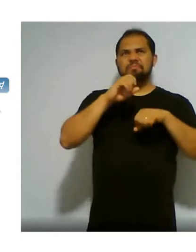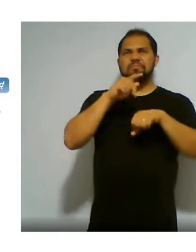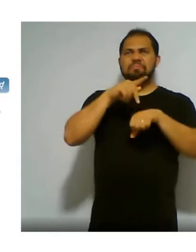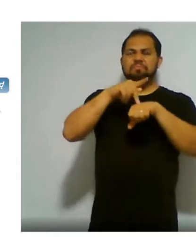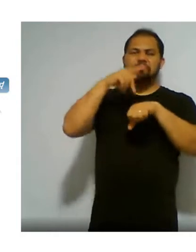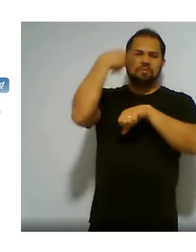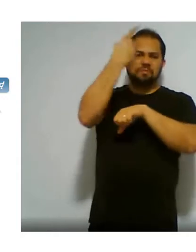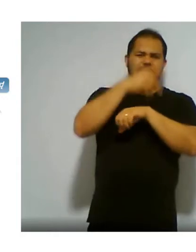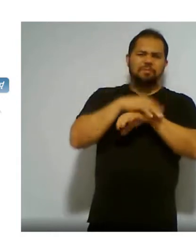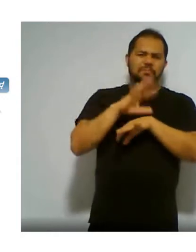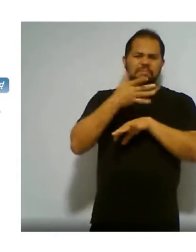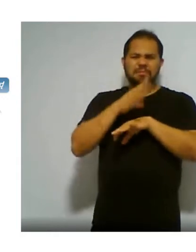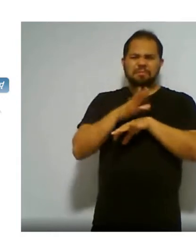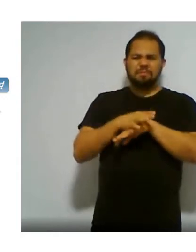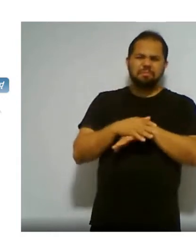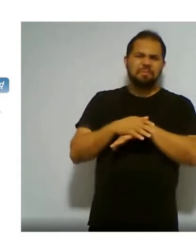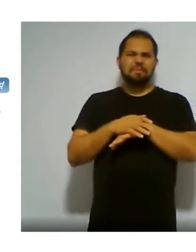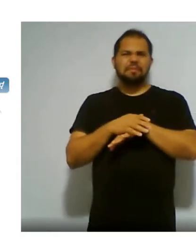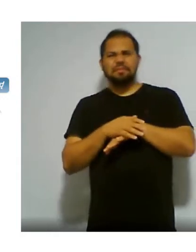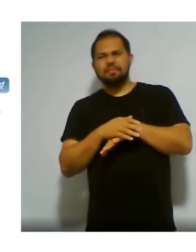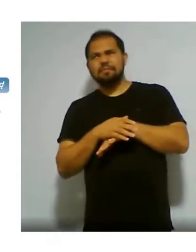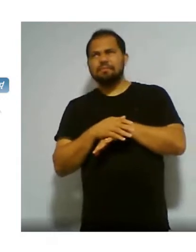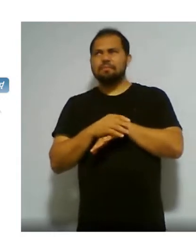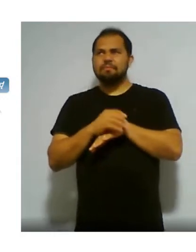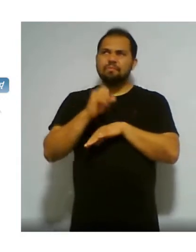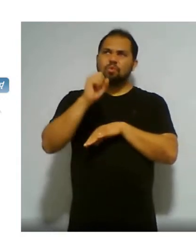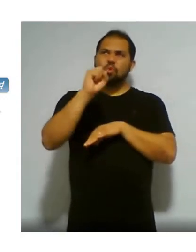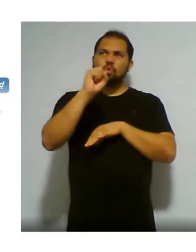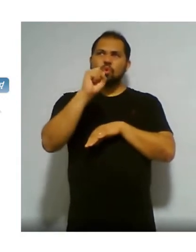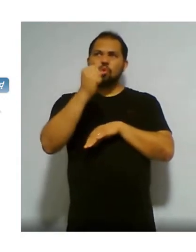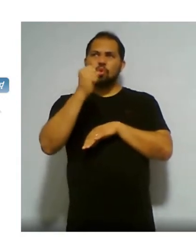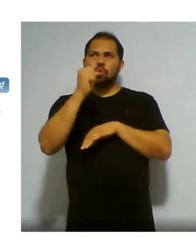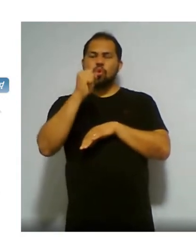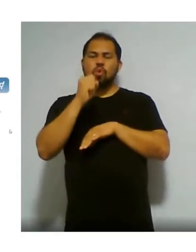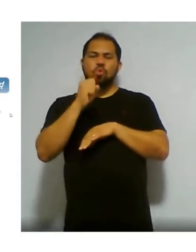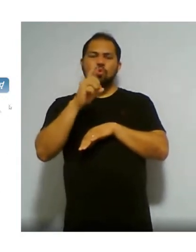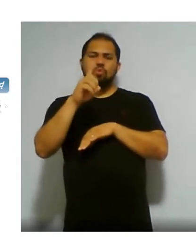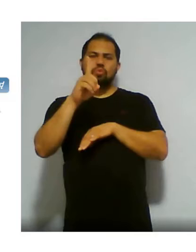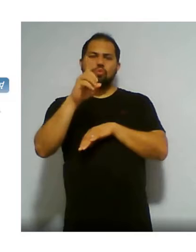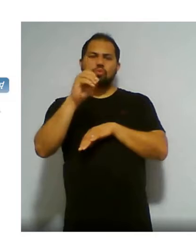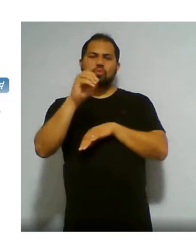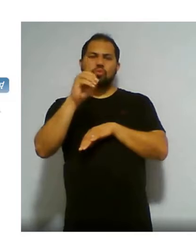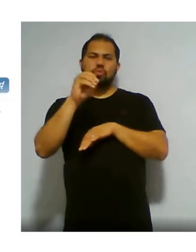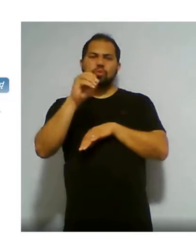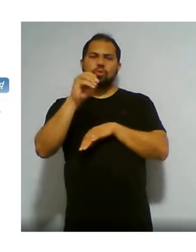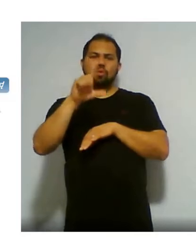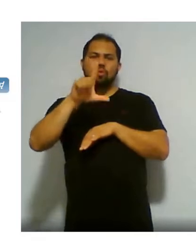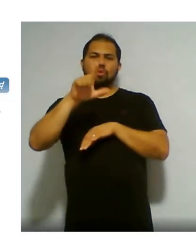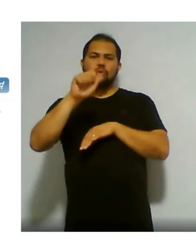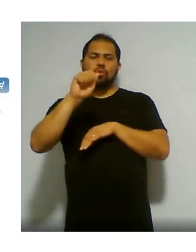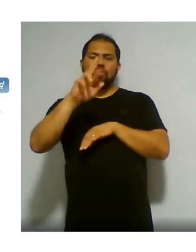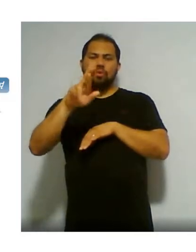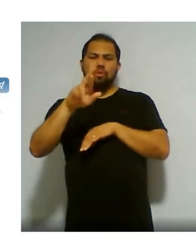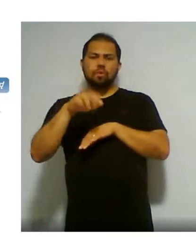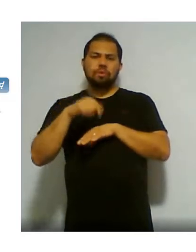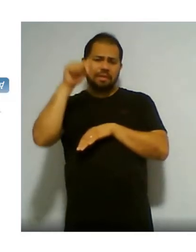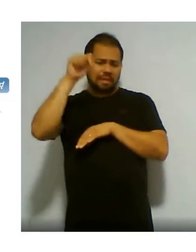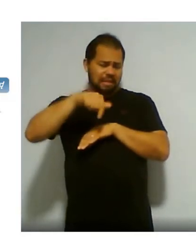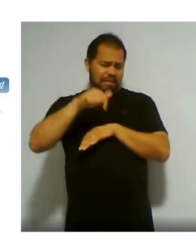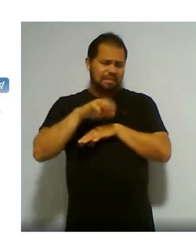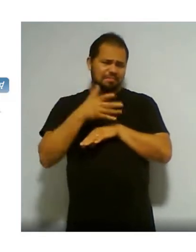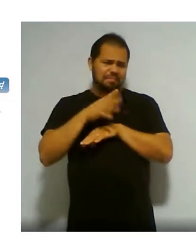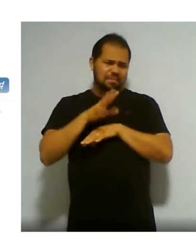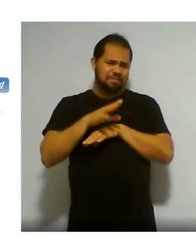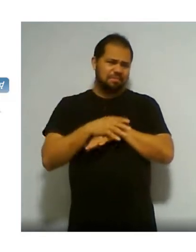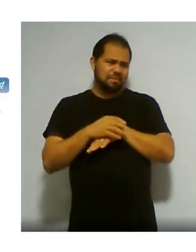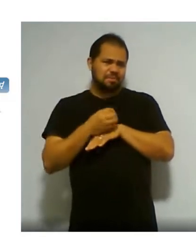$8. Então ela vai custar na faixa dos 50 a 60 reais. Essa é uma das melhores pastas térmicas do mundo. Então você vai ficar aí vários anos